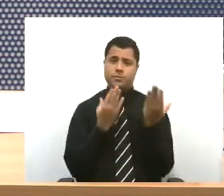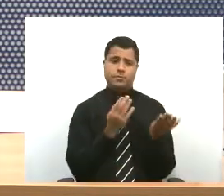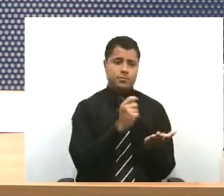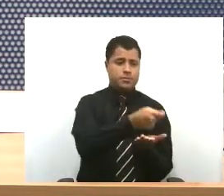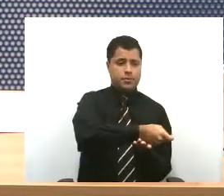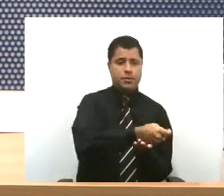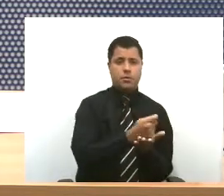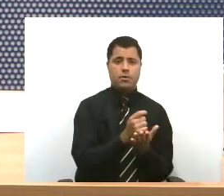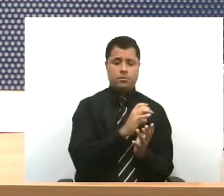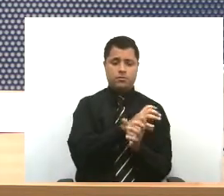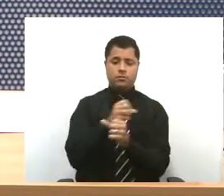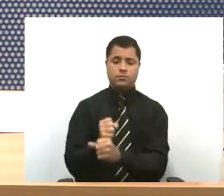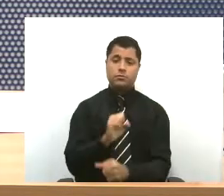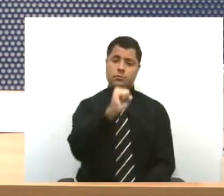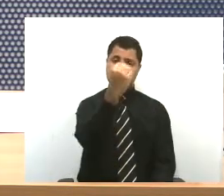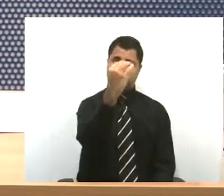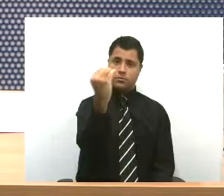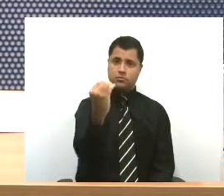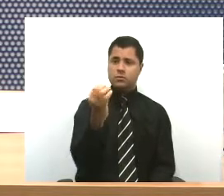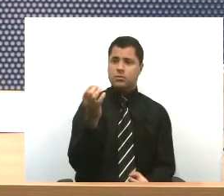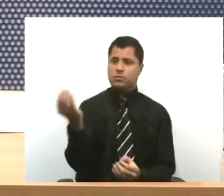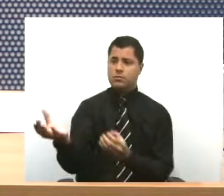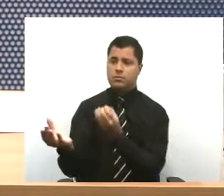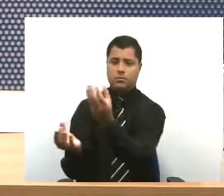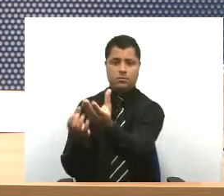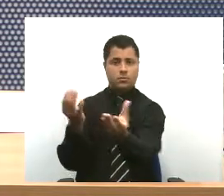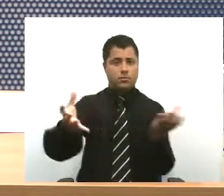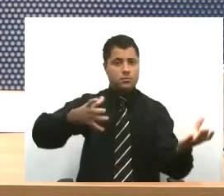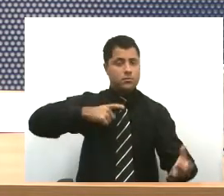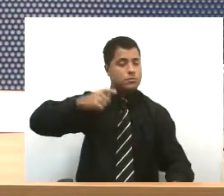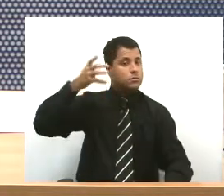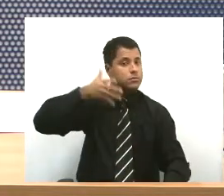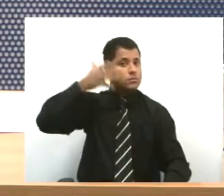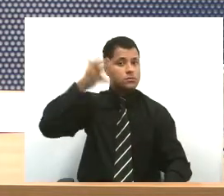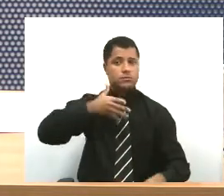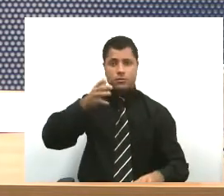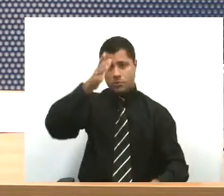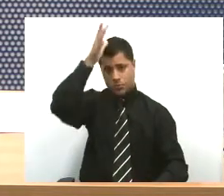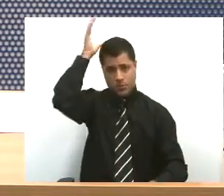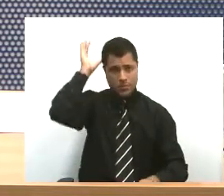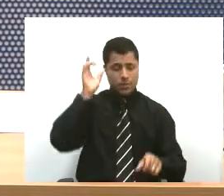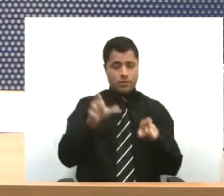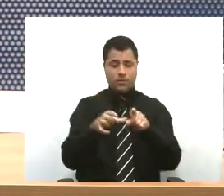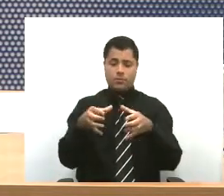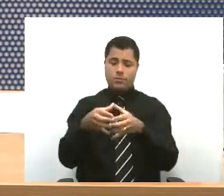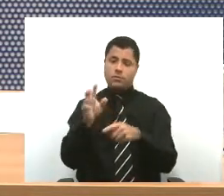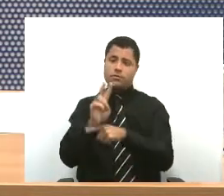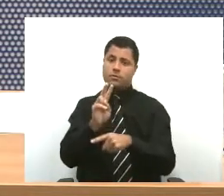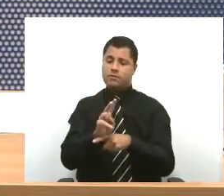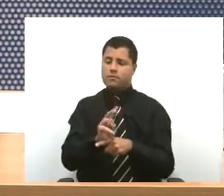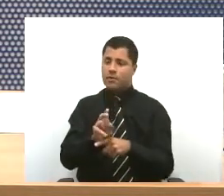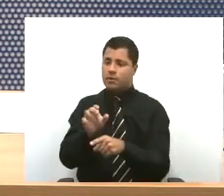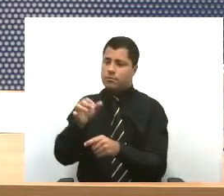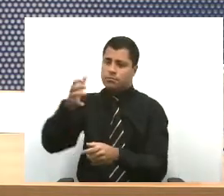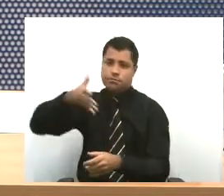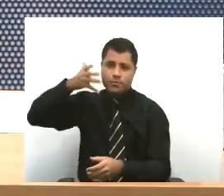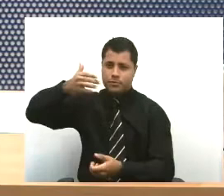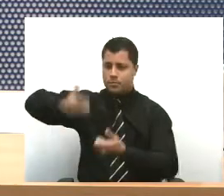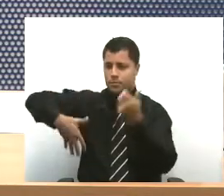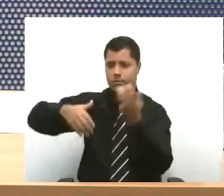mais de 80 registros, foi feita uma palestra, tanto da defesa como do Corpo de Bombeiros, para que as pessoas evitem o